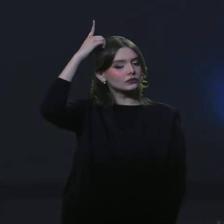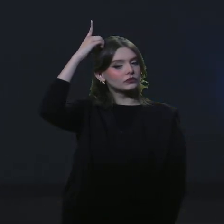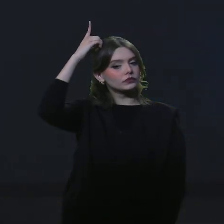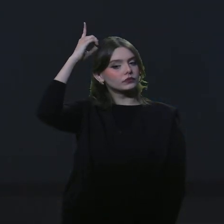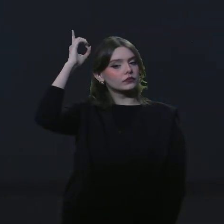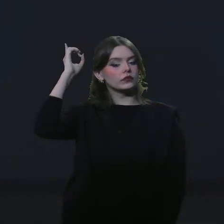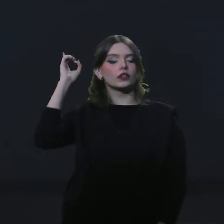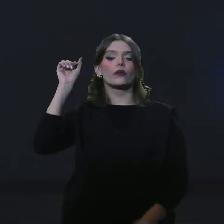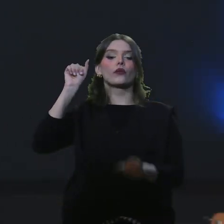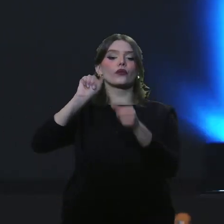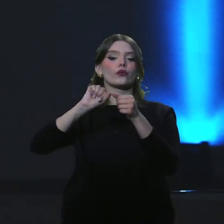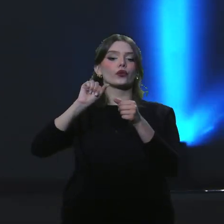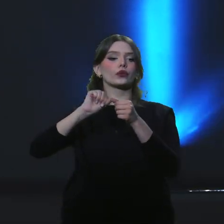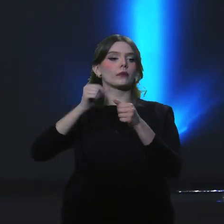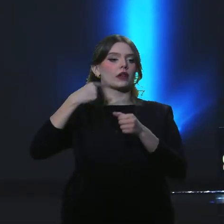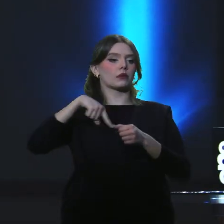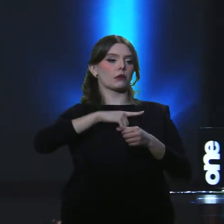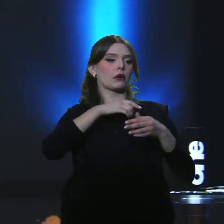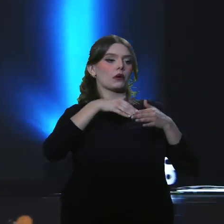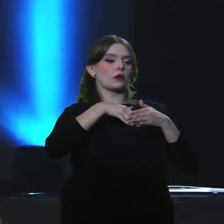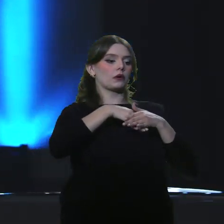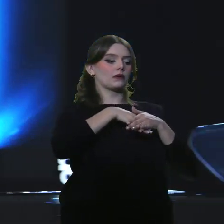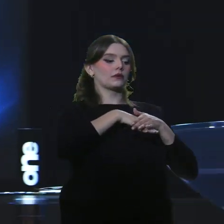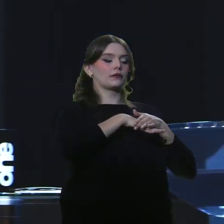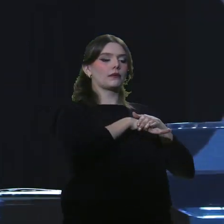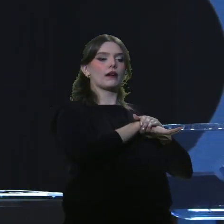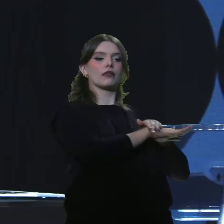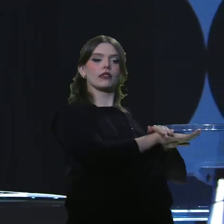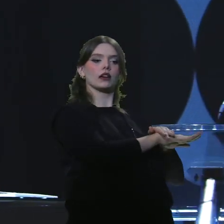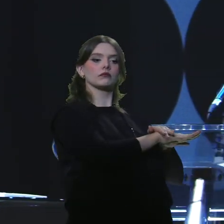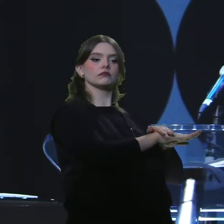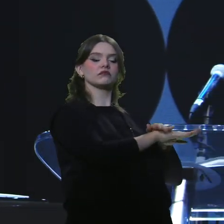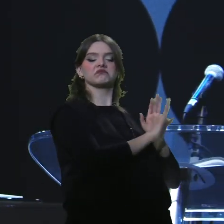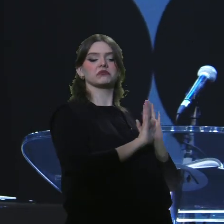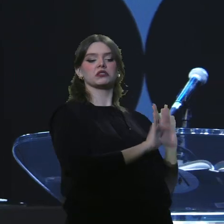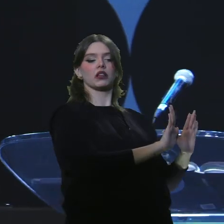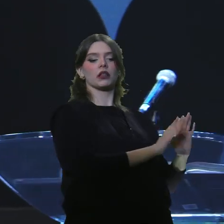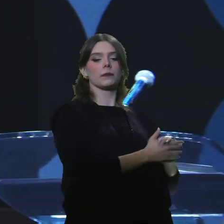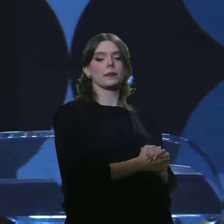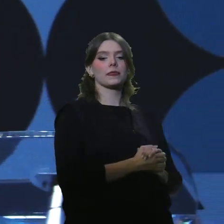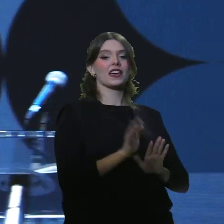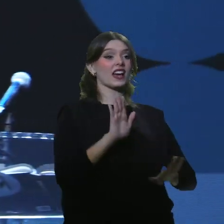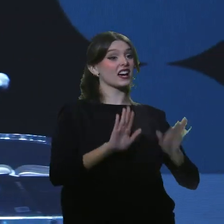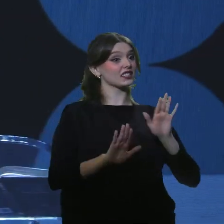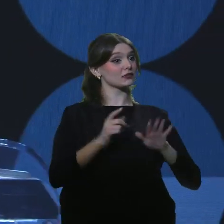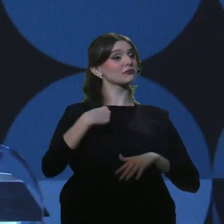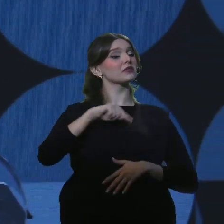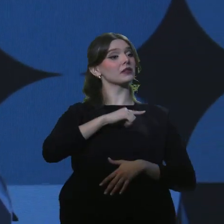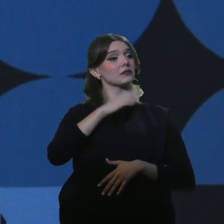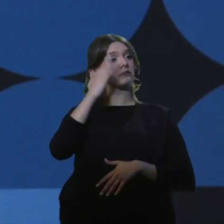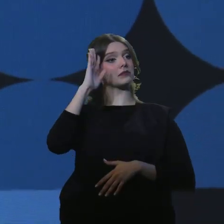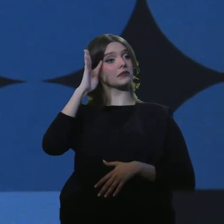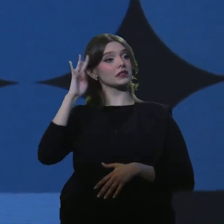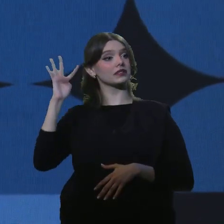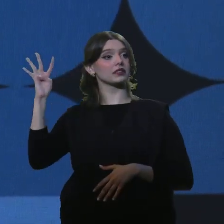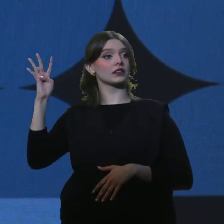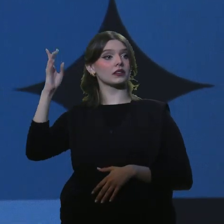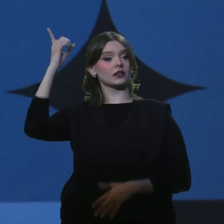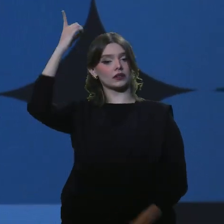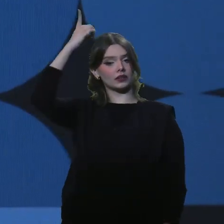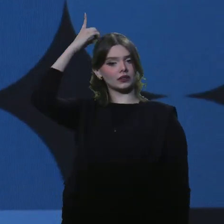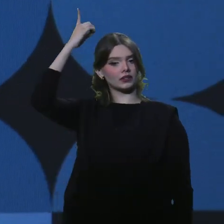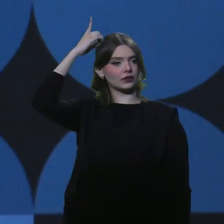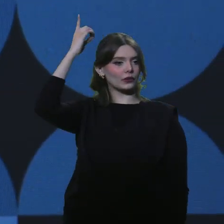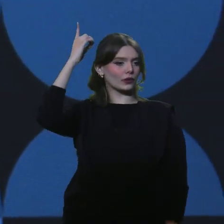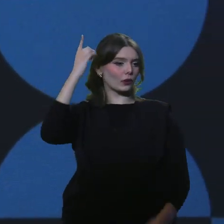não foram feitos para ser guardados em porta-joias. Às vezes a gente pensa que os dons, eles são como adornos que